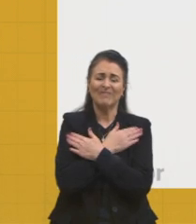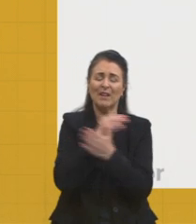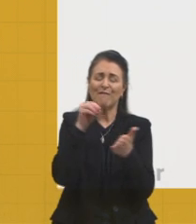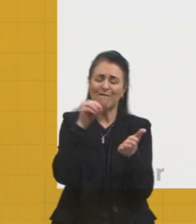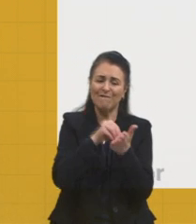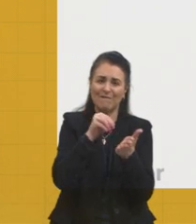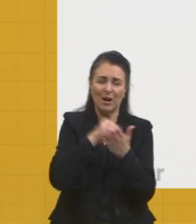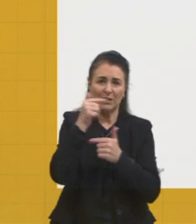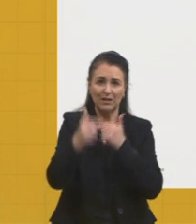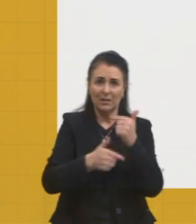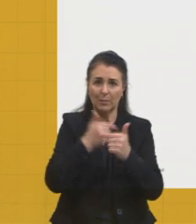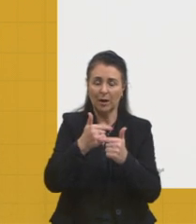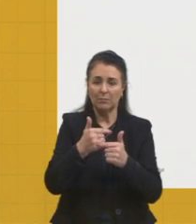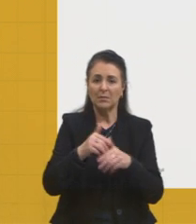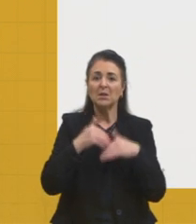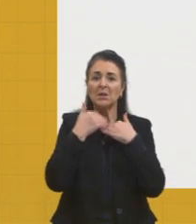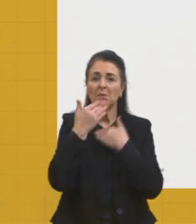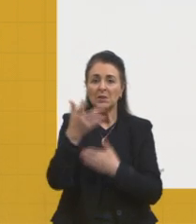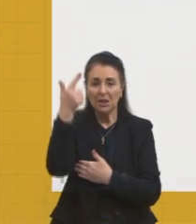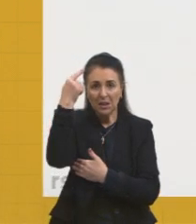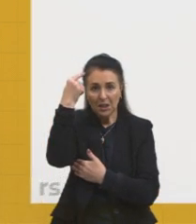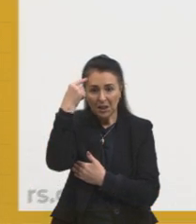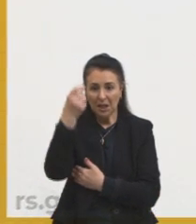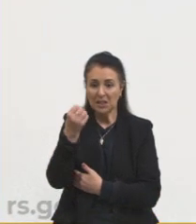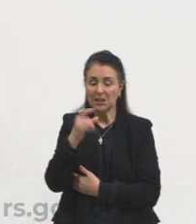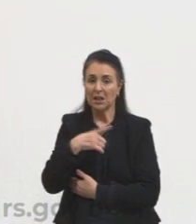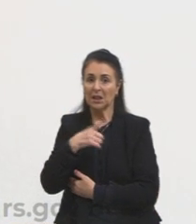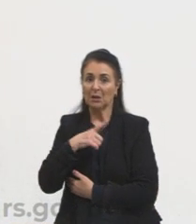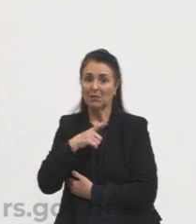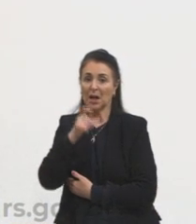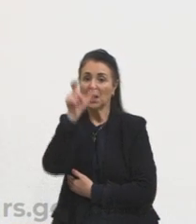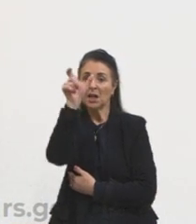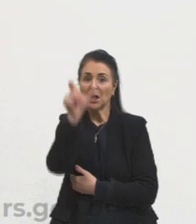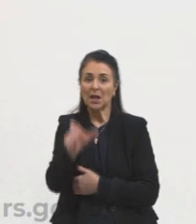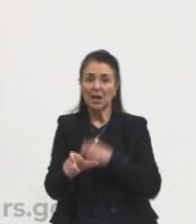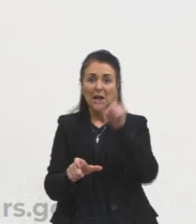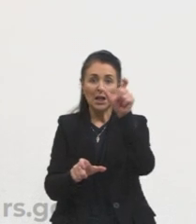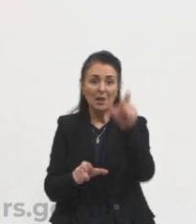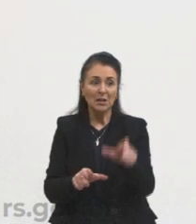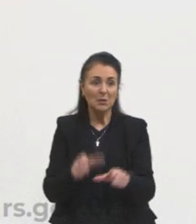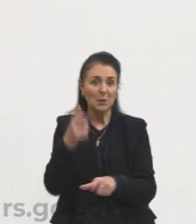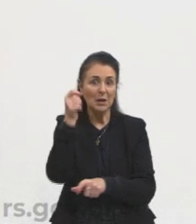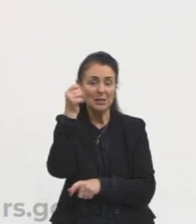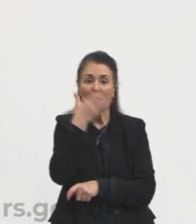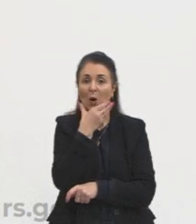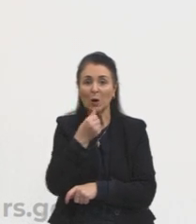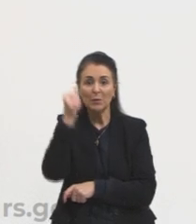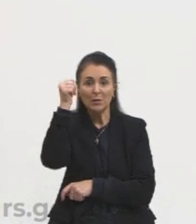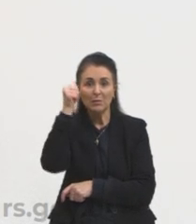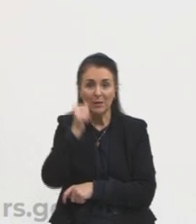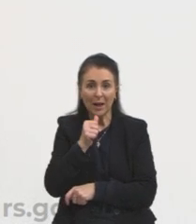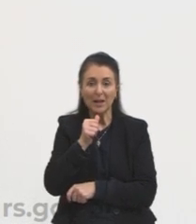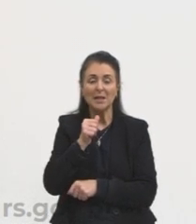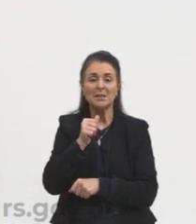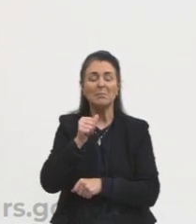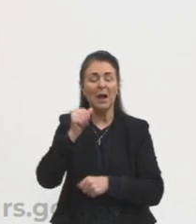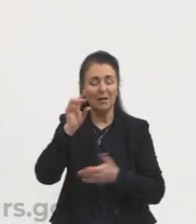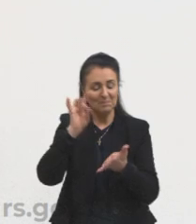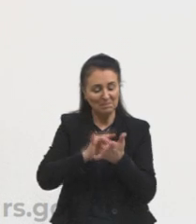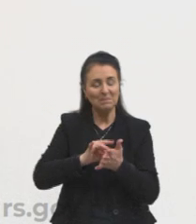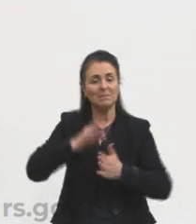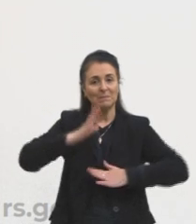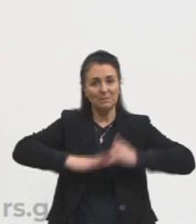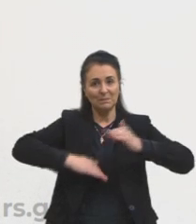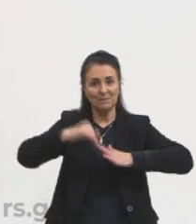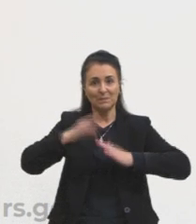de nada valem as ideias sem homens que possam pô-las em prática Karl Marx o Max ele denunciava